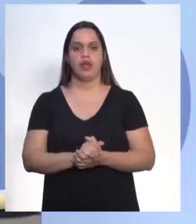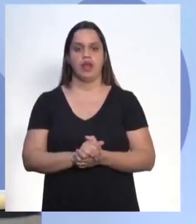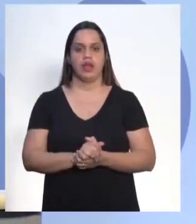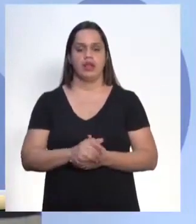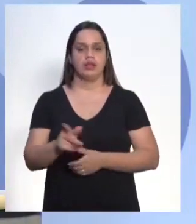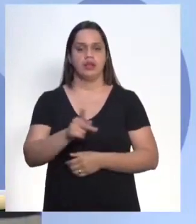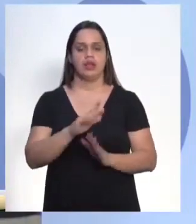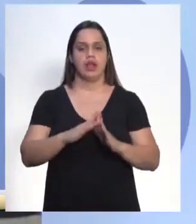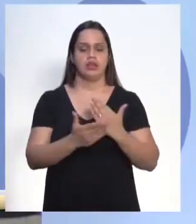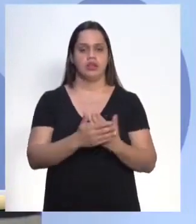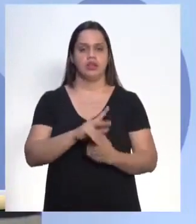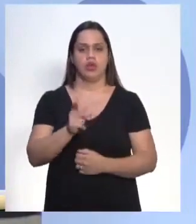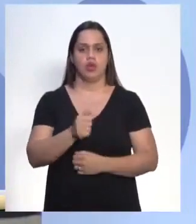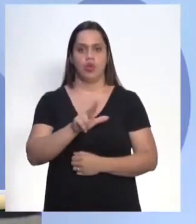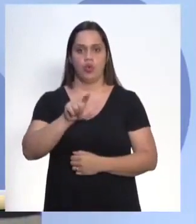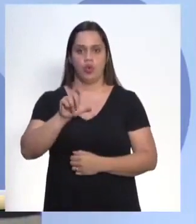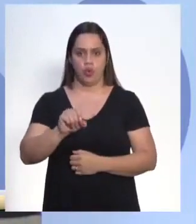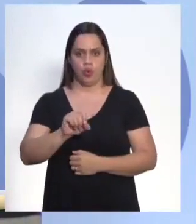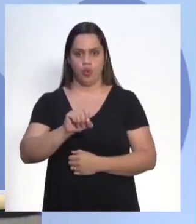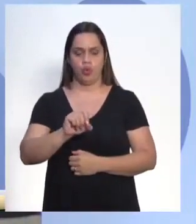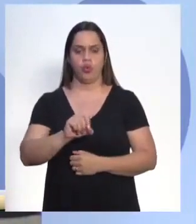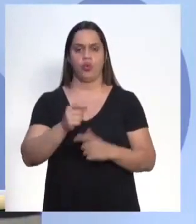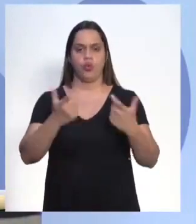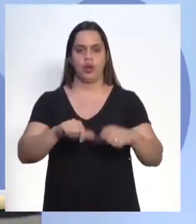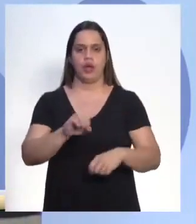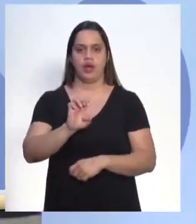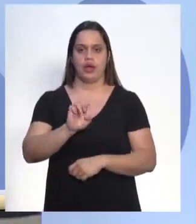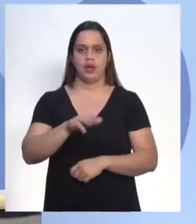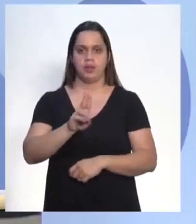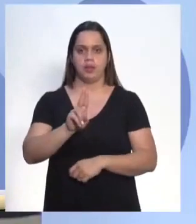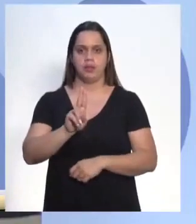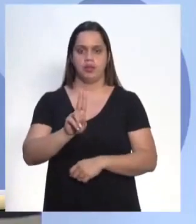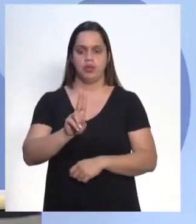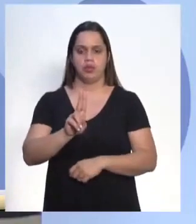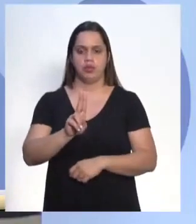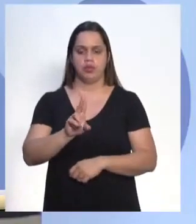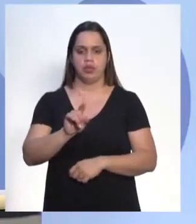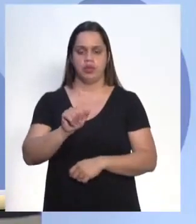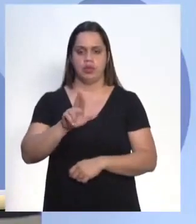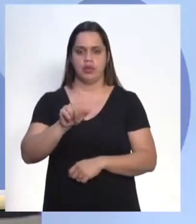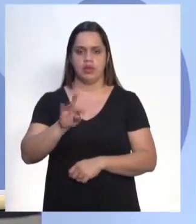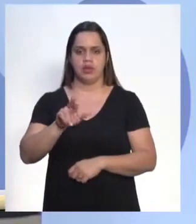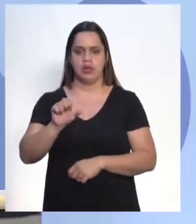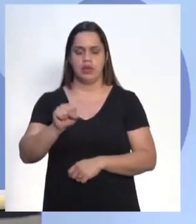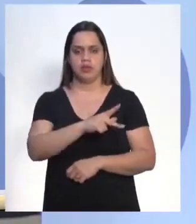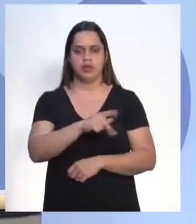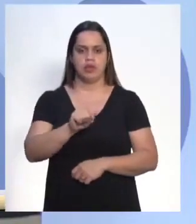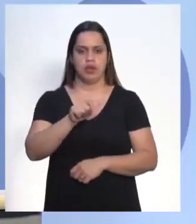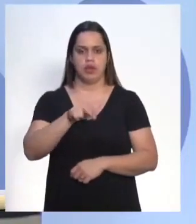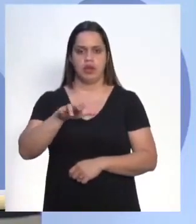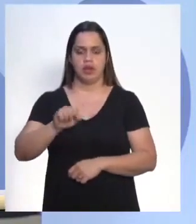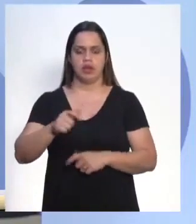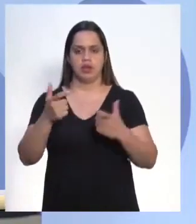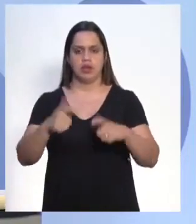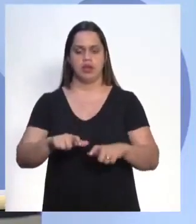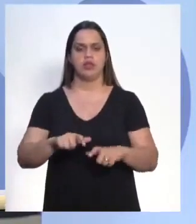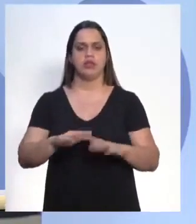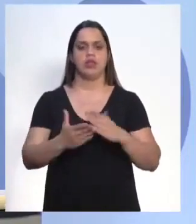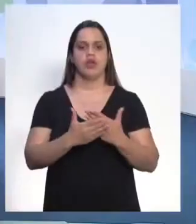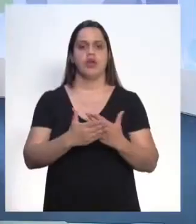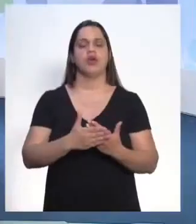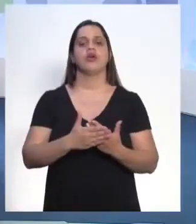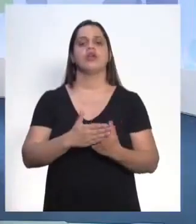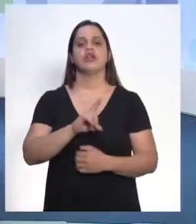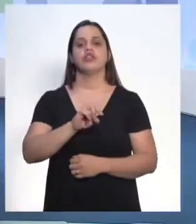Da escola Hugo Carotini, de Embu das Artes. Professora Aline, da escola Dinorá, de Cananéia. E